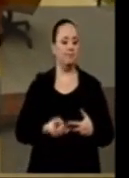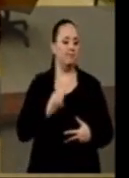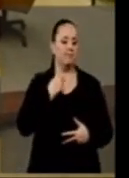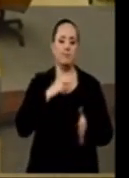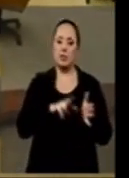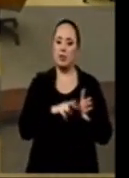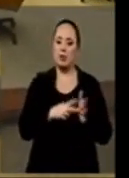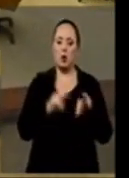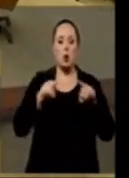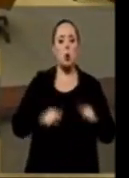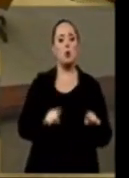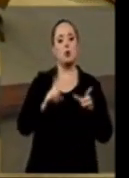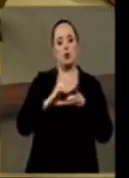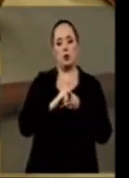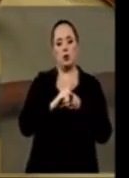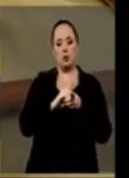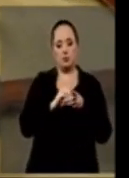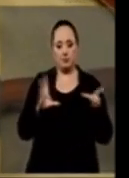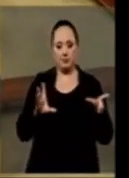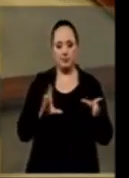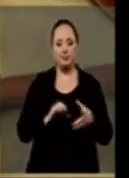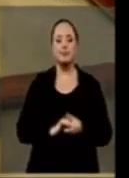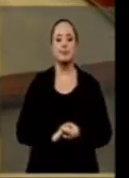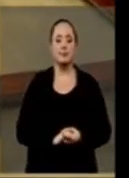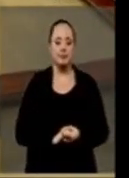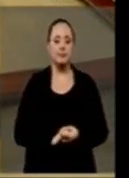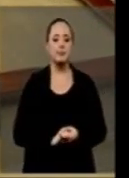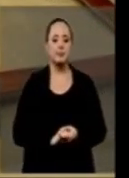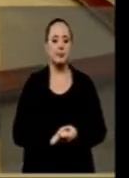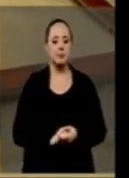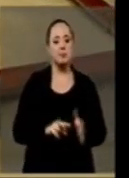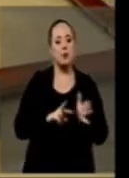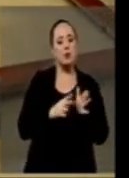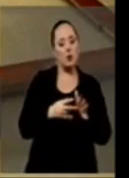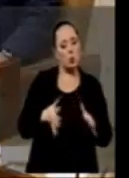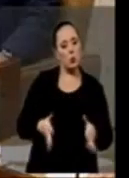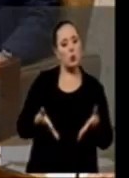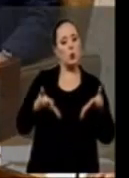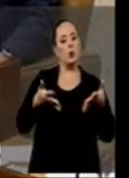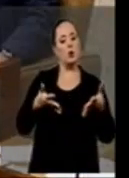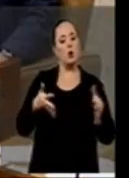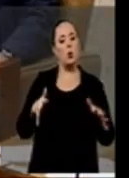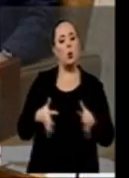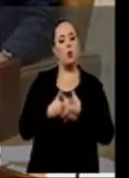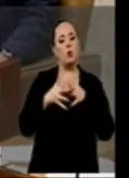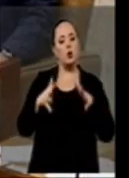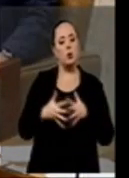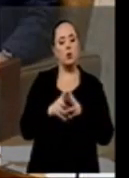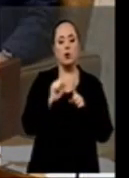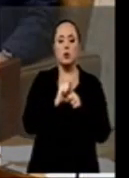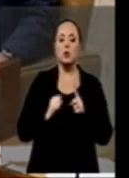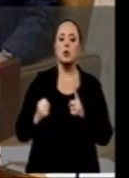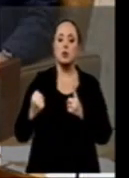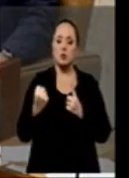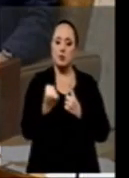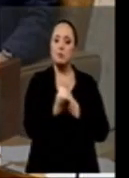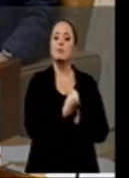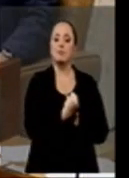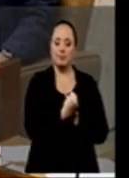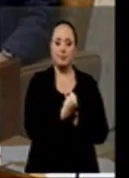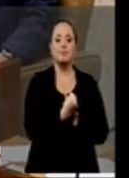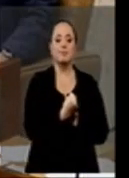a própria democracia é incentivar a conflituosidade social a conflitualidade